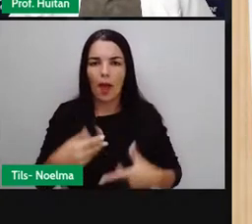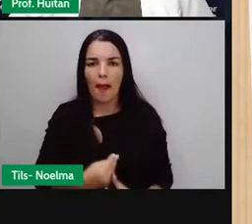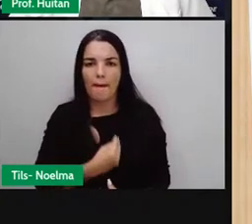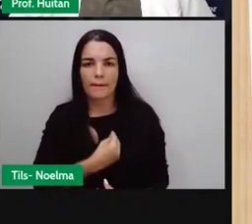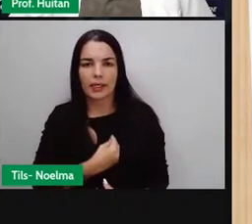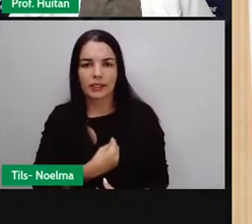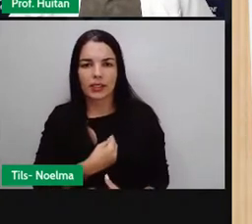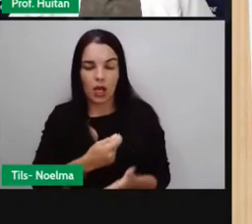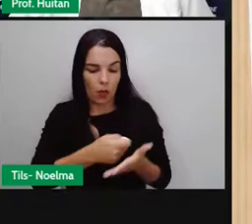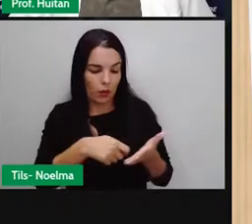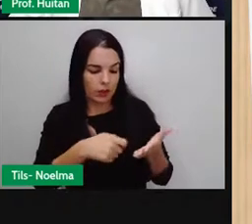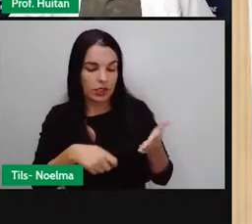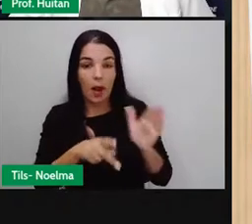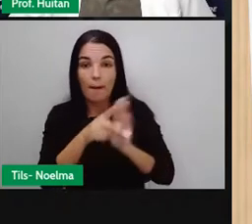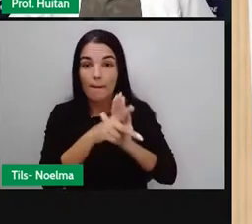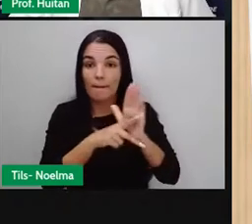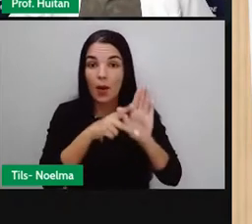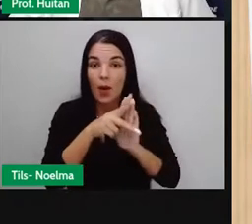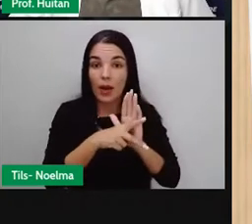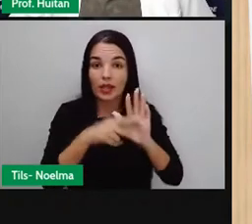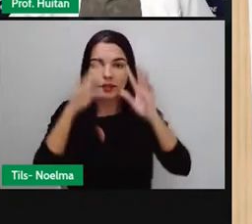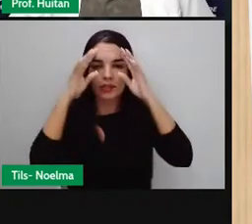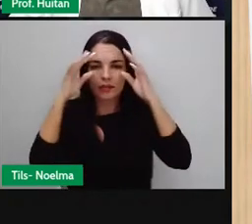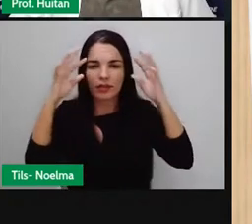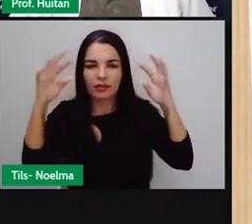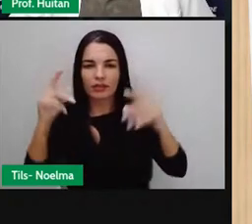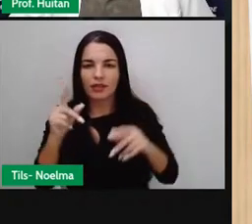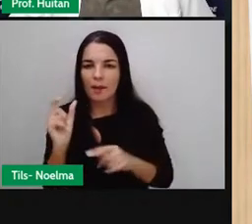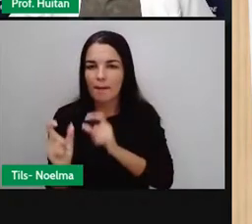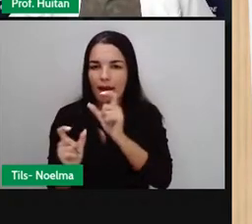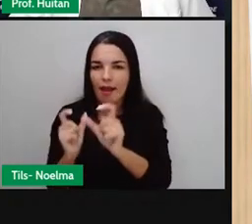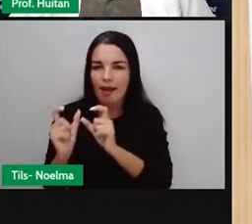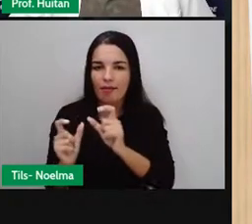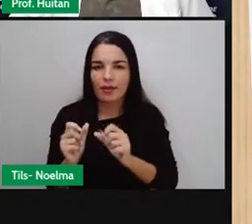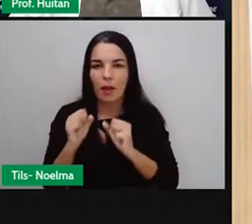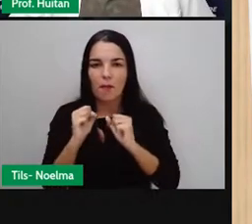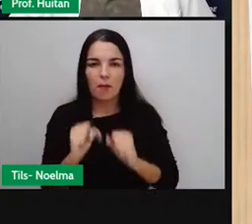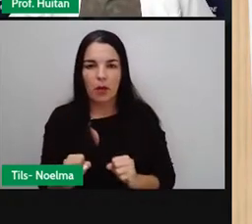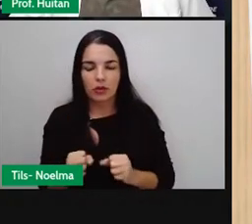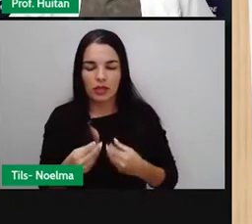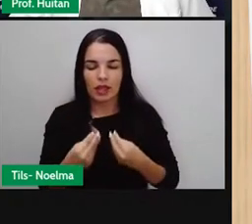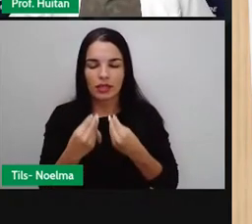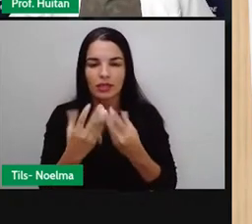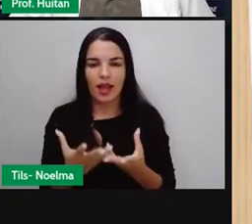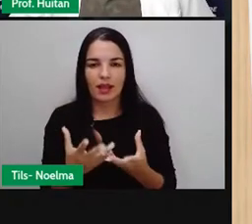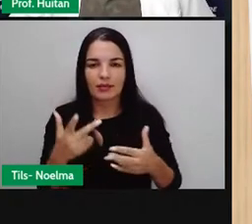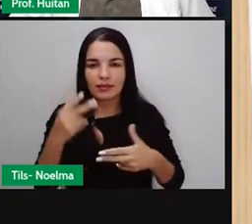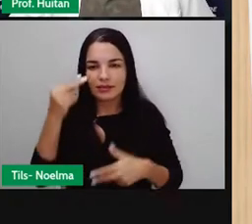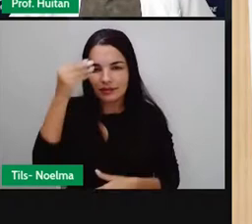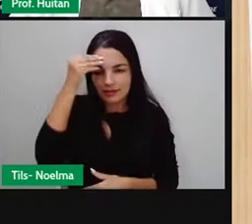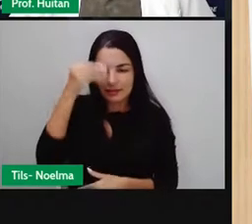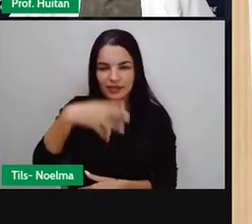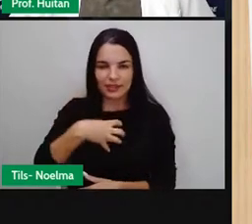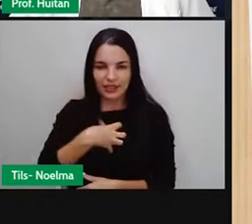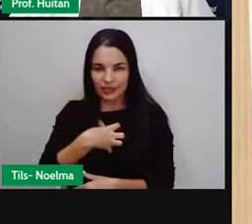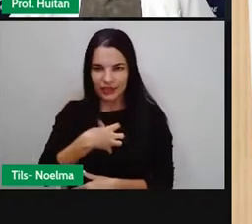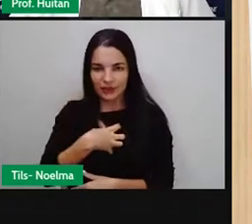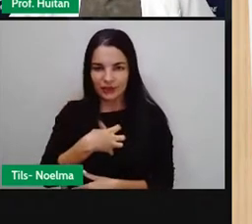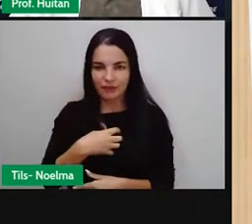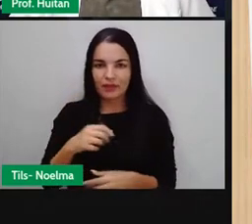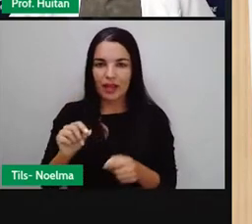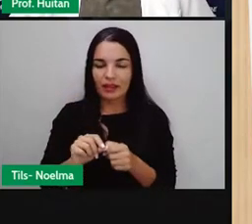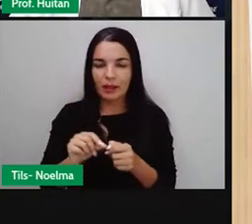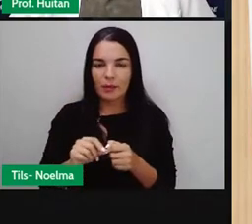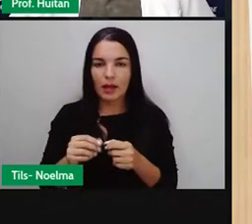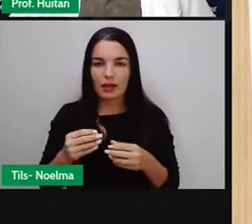nos escritos poéticos e imagéticos que as palavras escritas agora dão forma. Ela nos